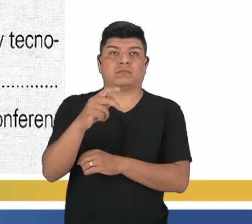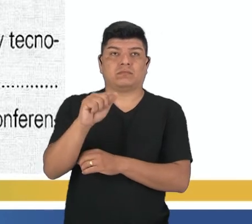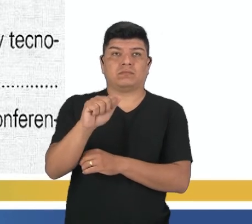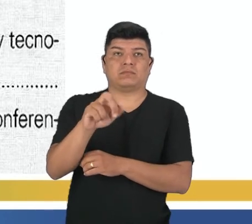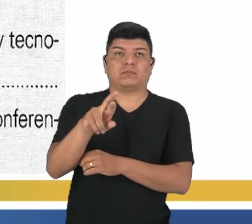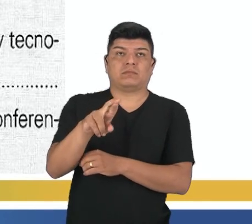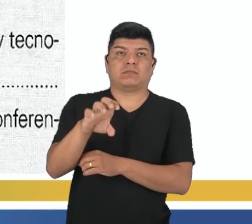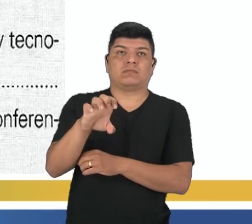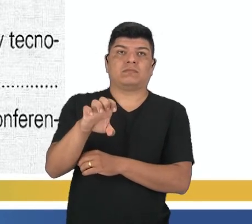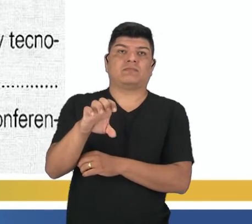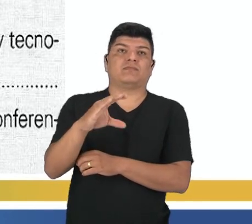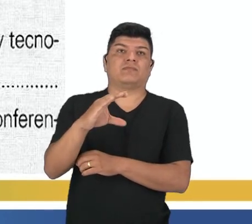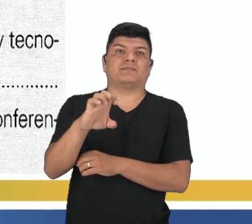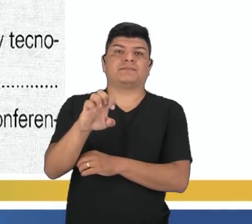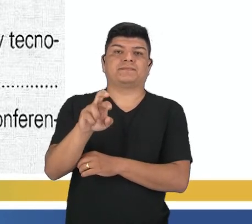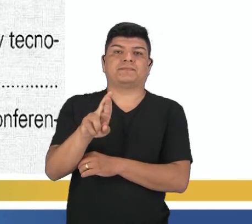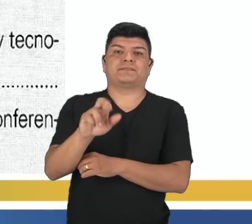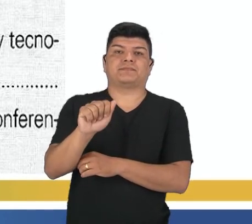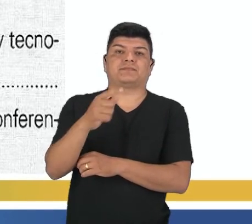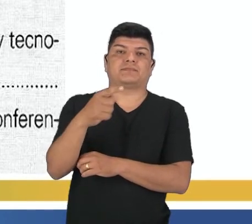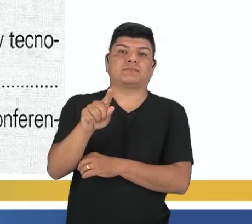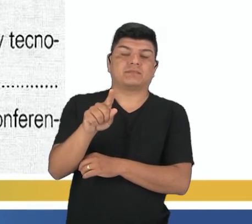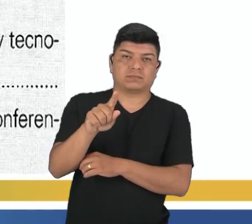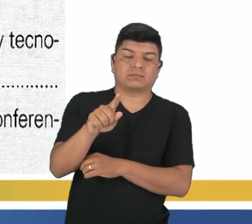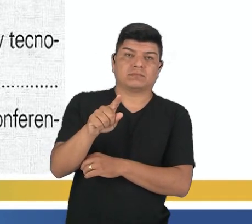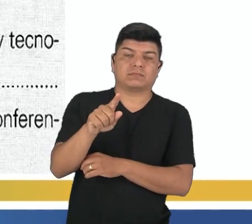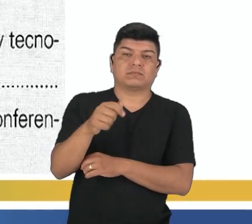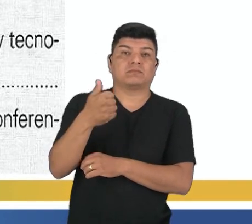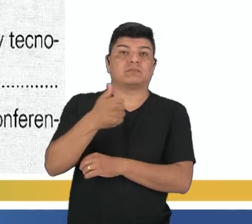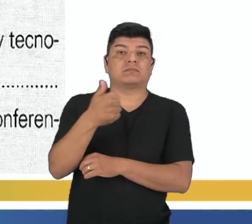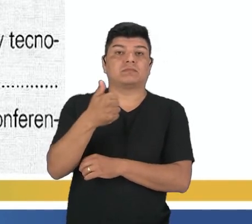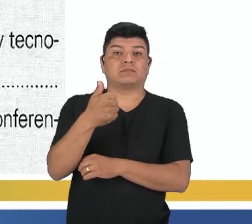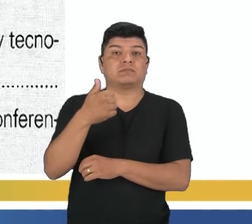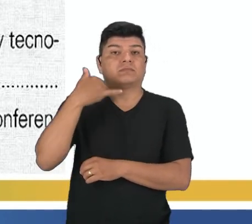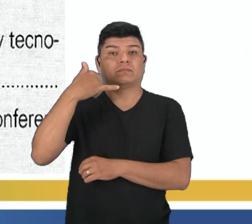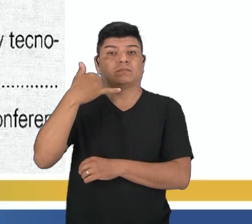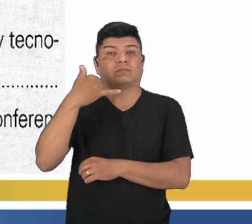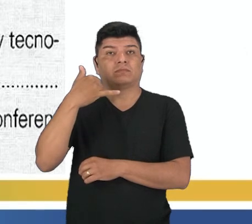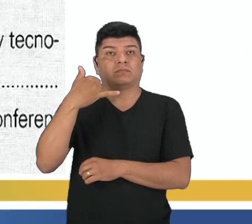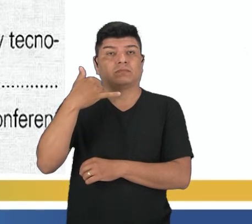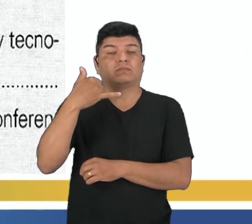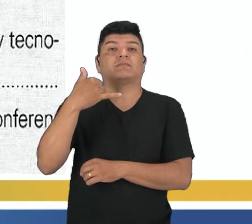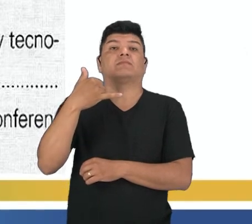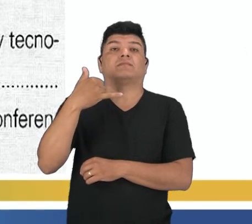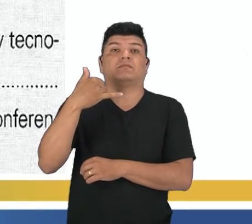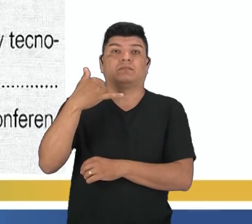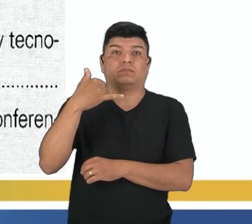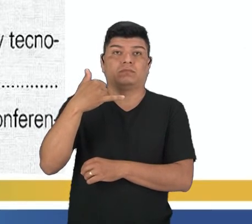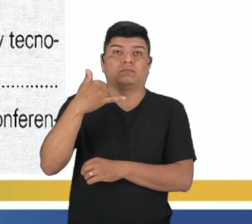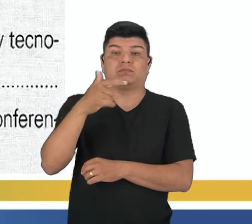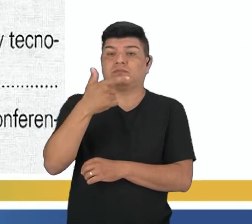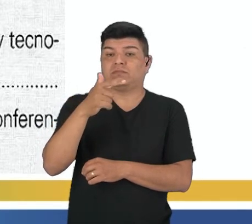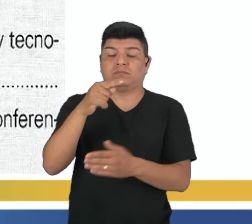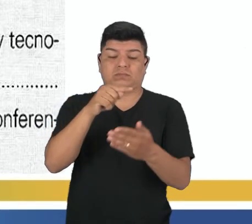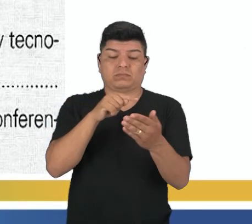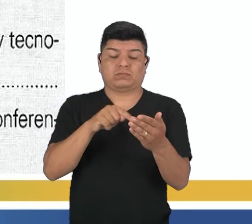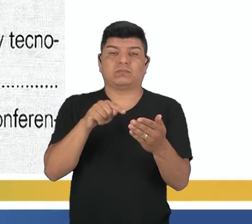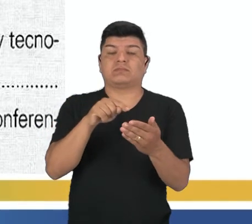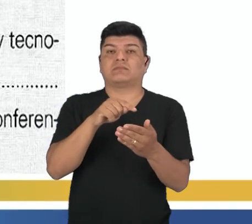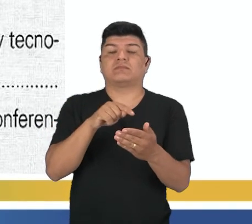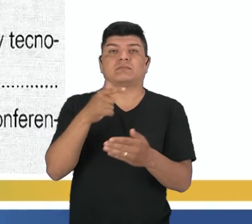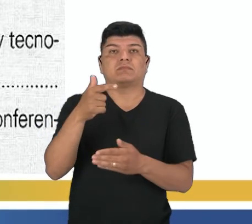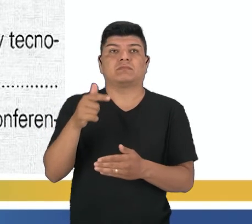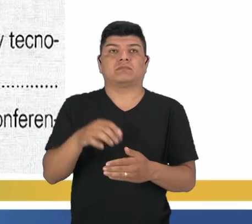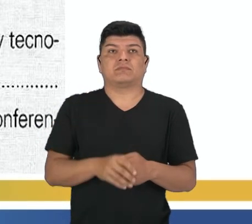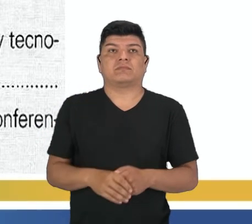aparecerão, né, os primeiros protótipos de telefones sem teclas, ou seja, apareceram os primeiros telefones sem teclas. Em seu